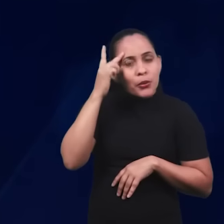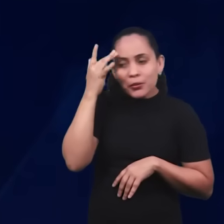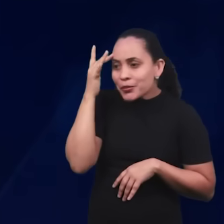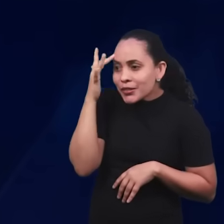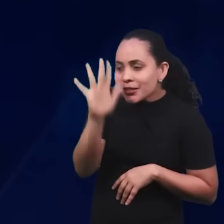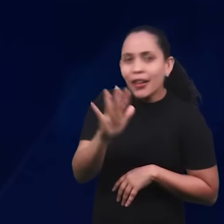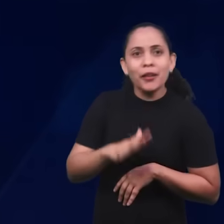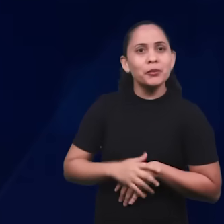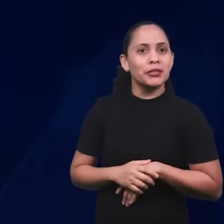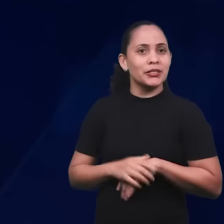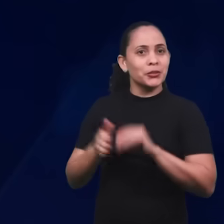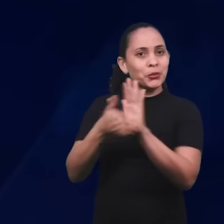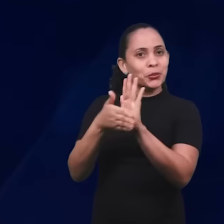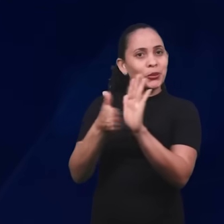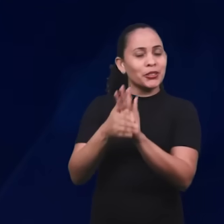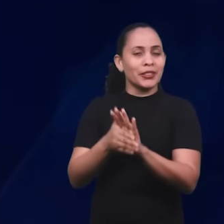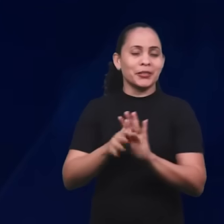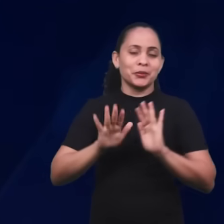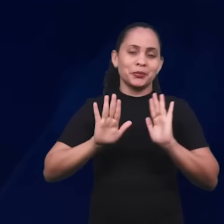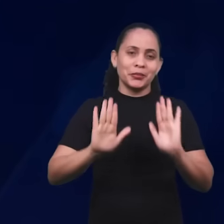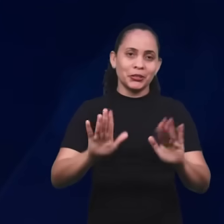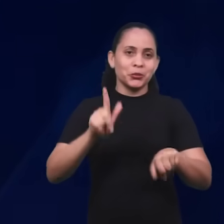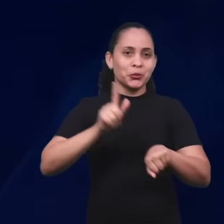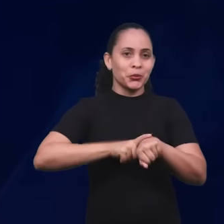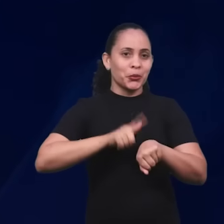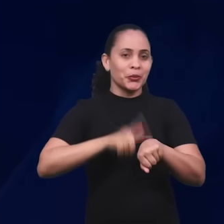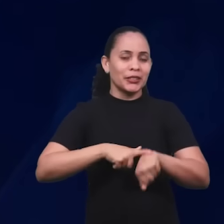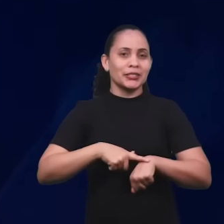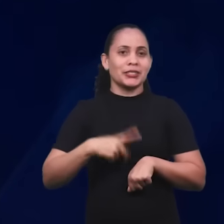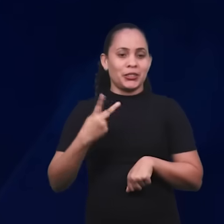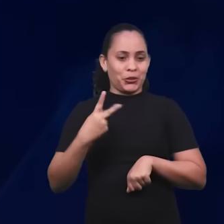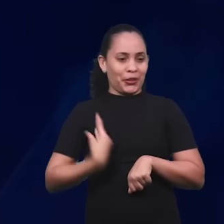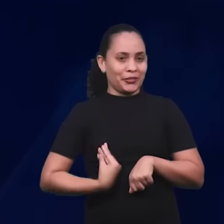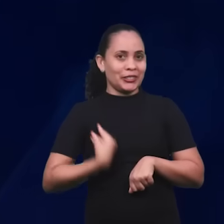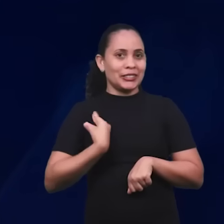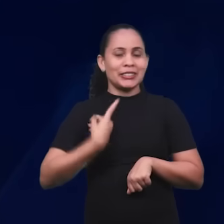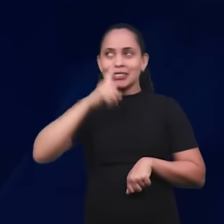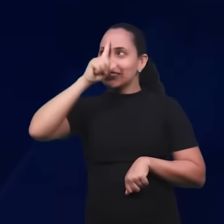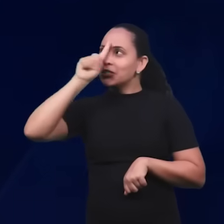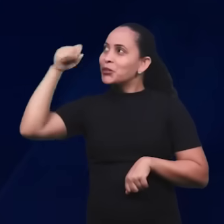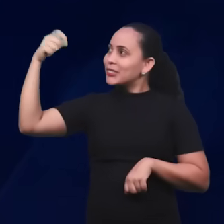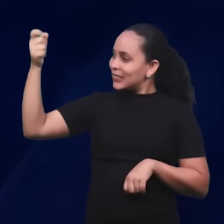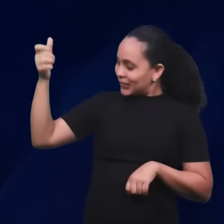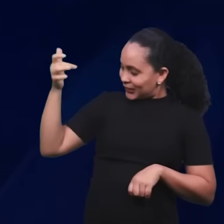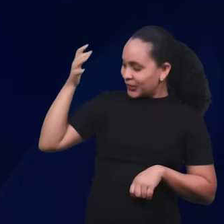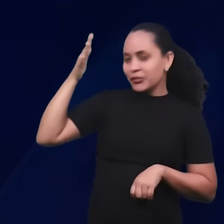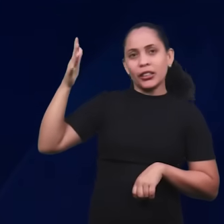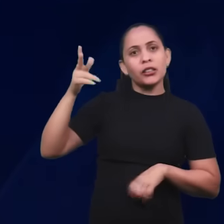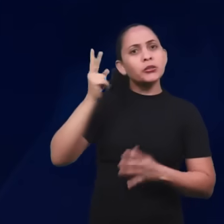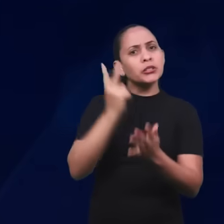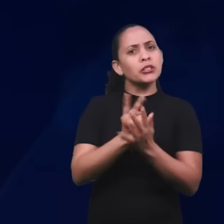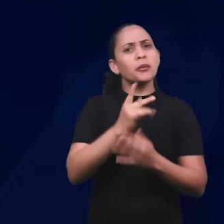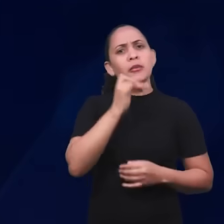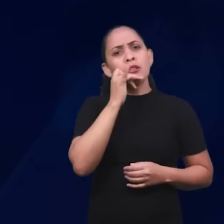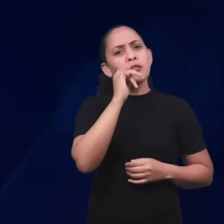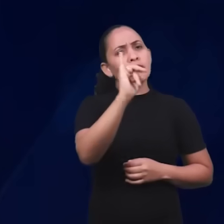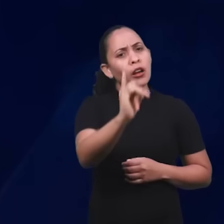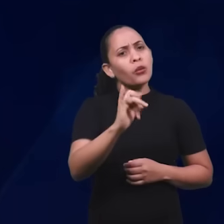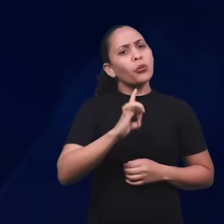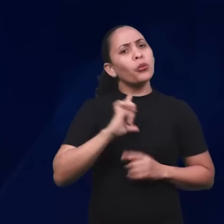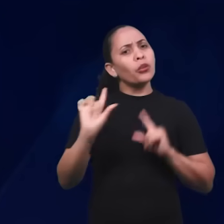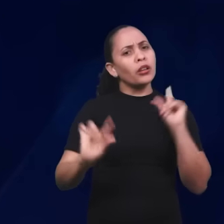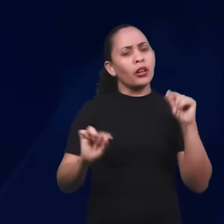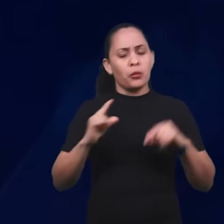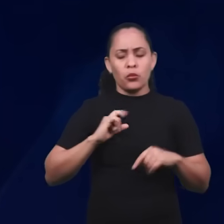ele. Mas chega um momento da sua vida que Jesus se revela ao homem. Eu sempre falo que é